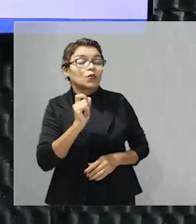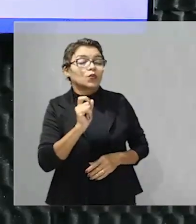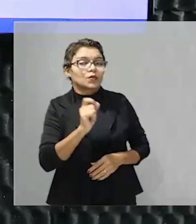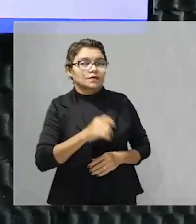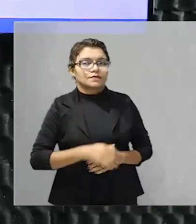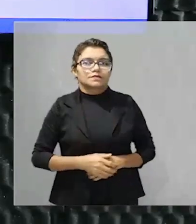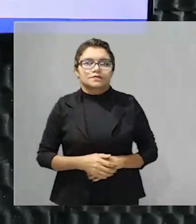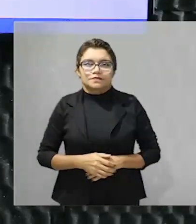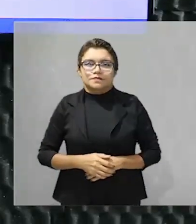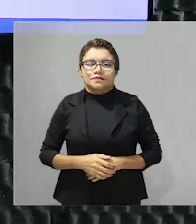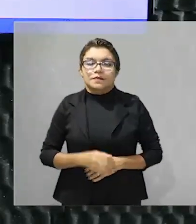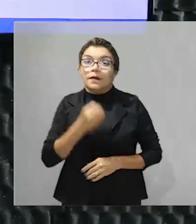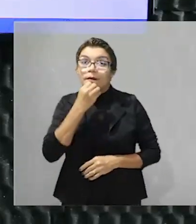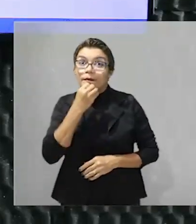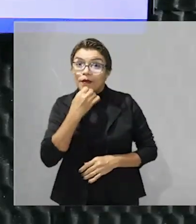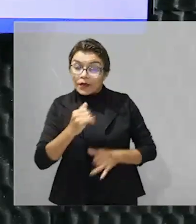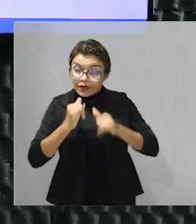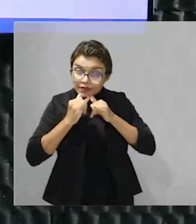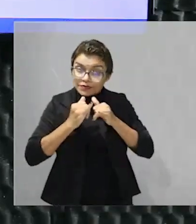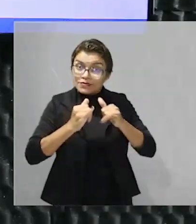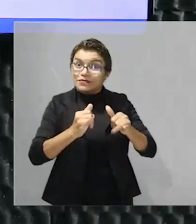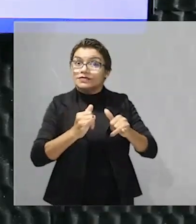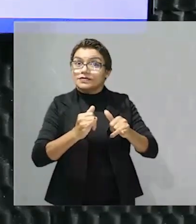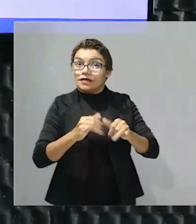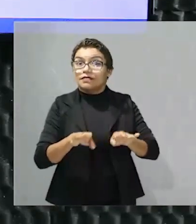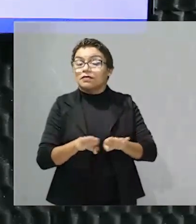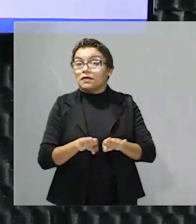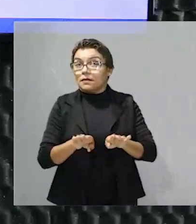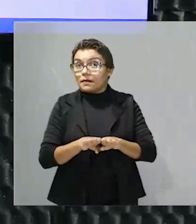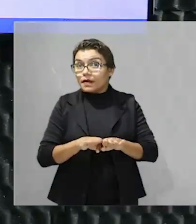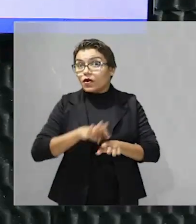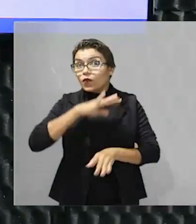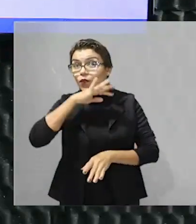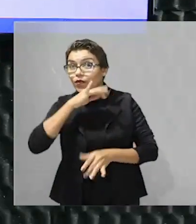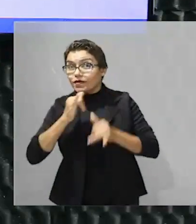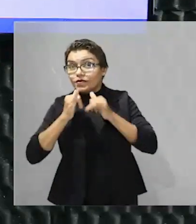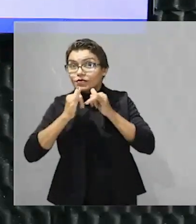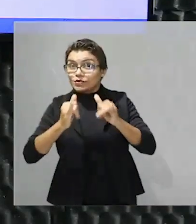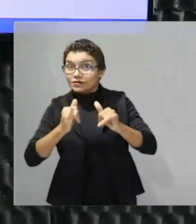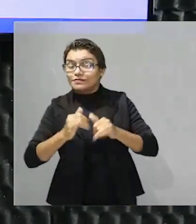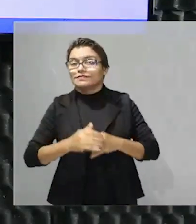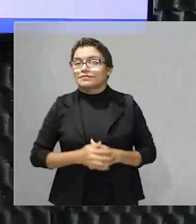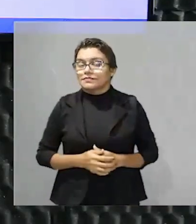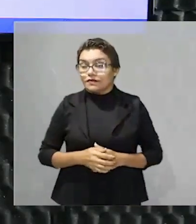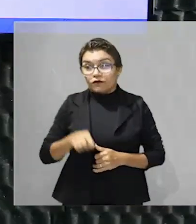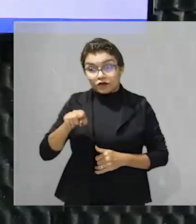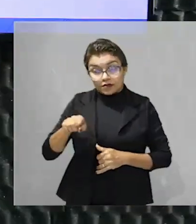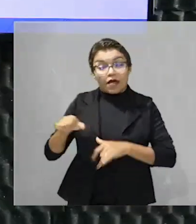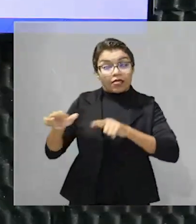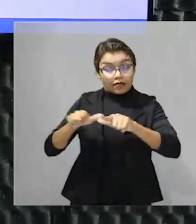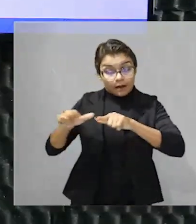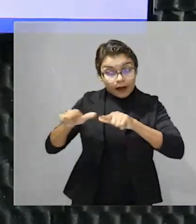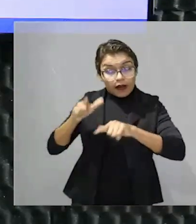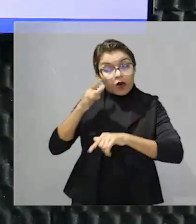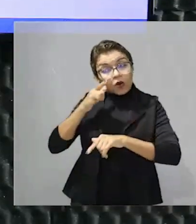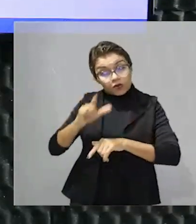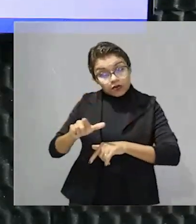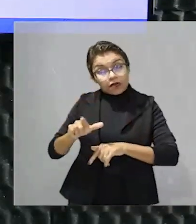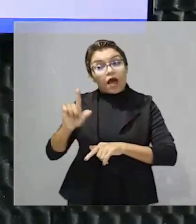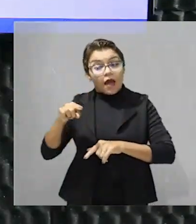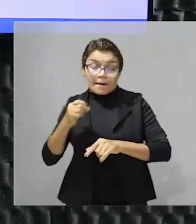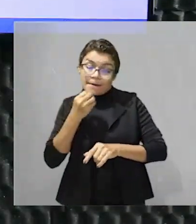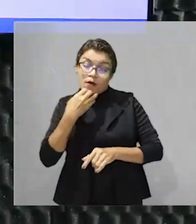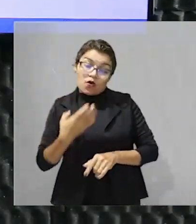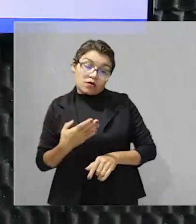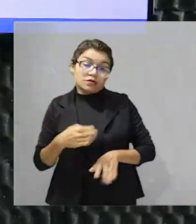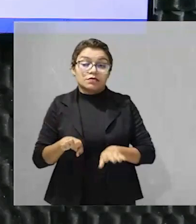É boa notícia e má notícia. Então, ela chama atenção para os dois pontos, que o fato dele ter conseguido um emprego é algo positivo